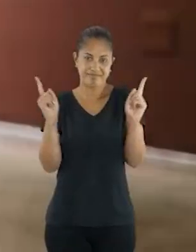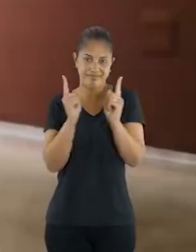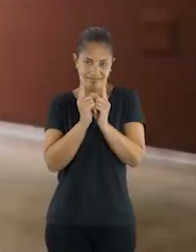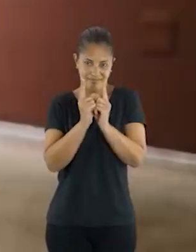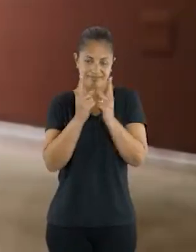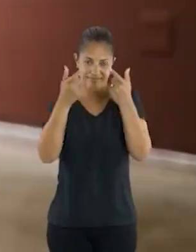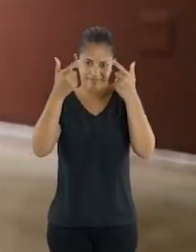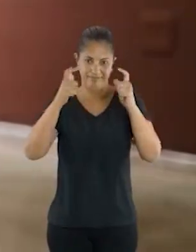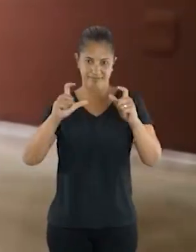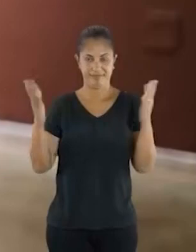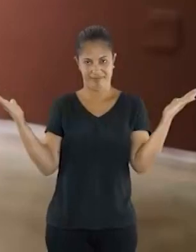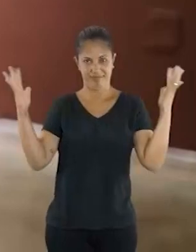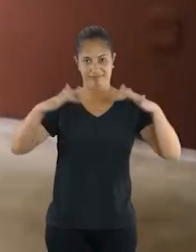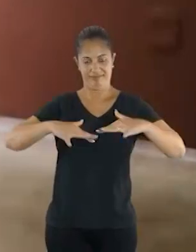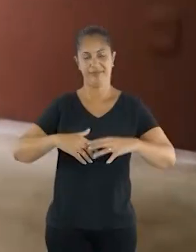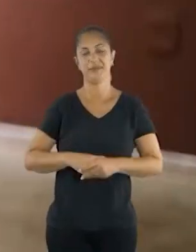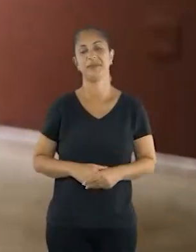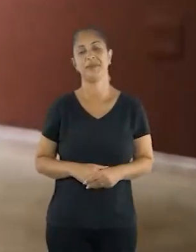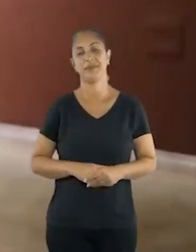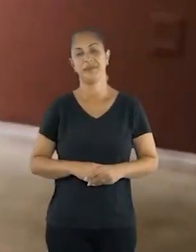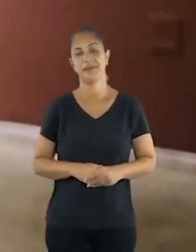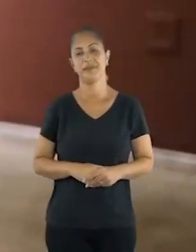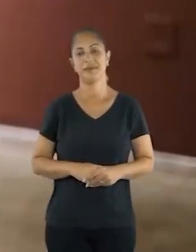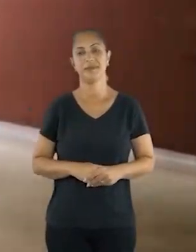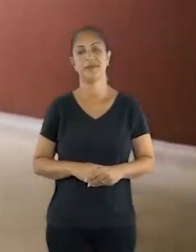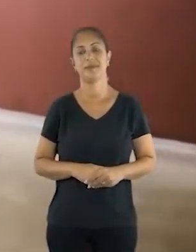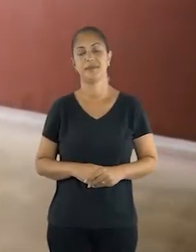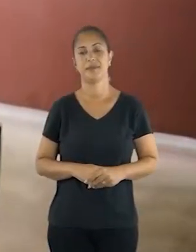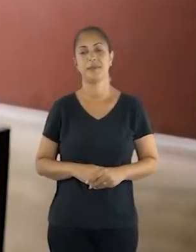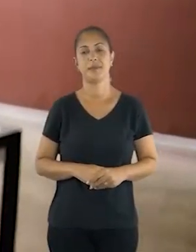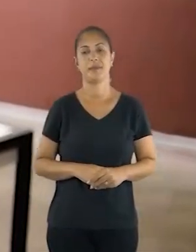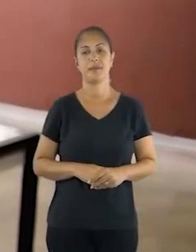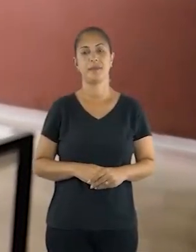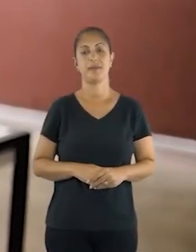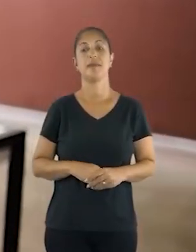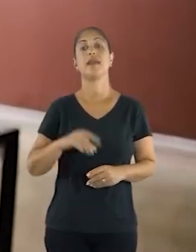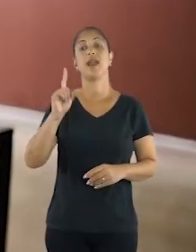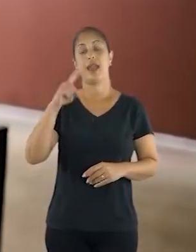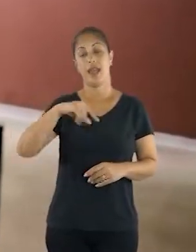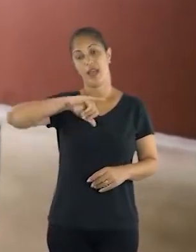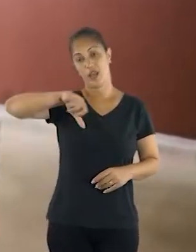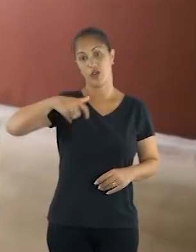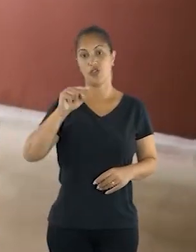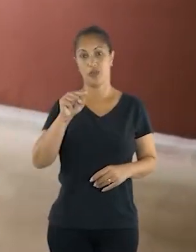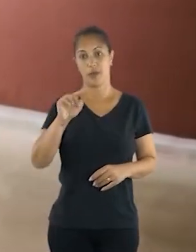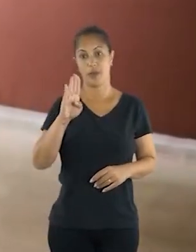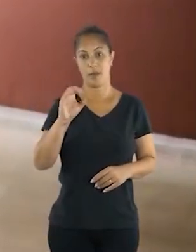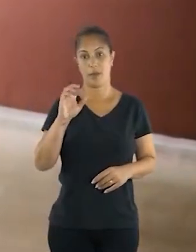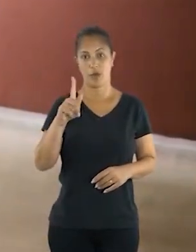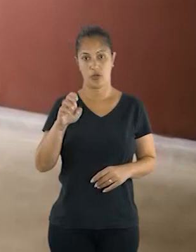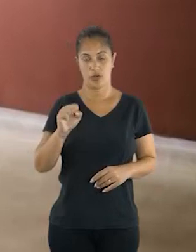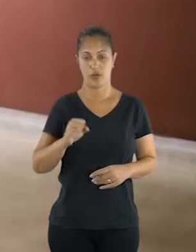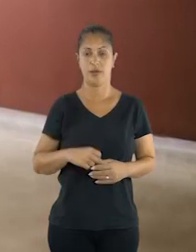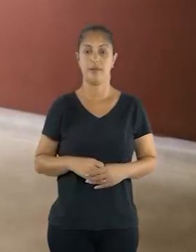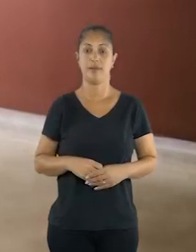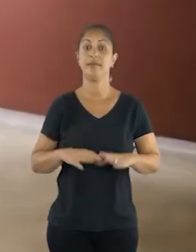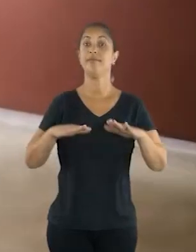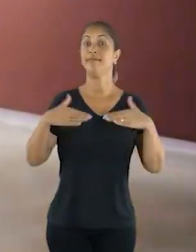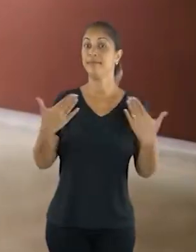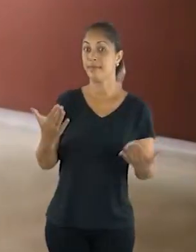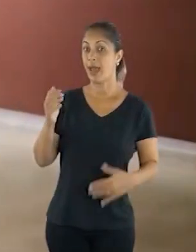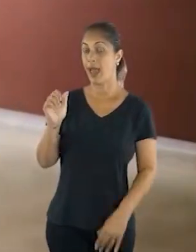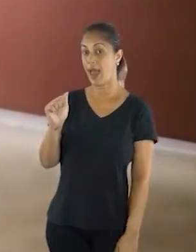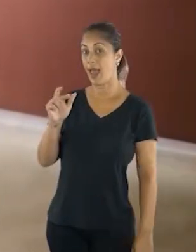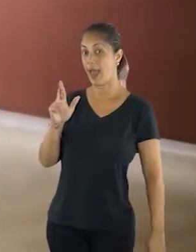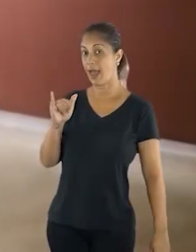trechinho aqui, vou pedir para vocês chegarem também. E o trechinho diz assim, é do J. Borges. Pois